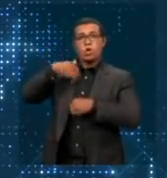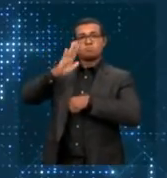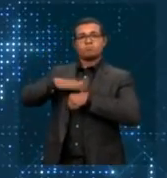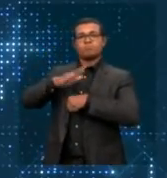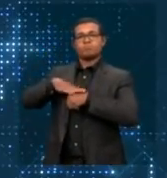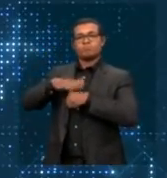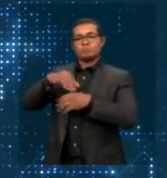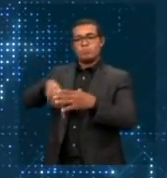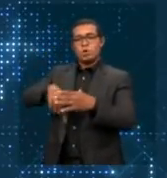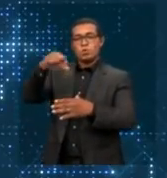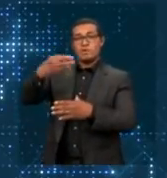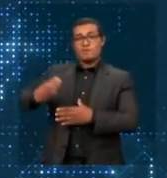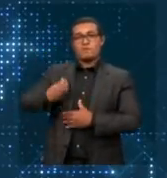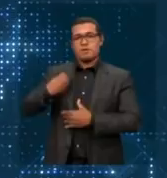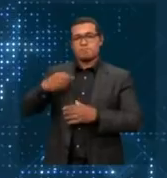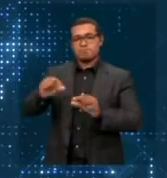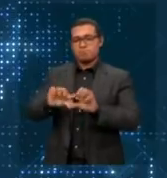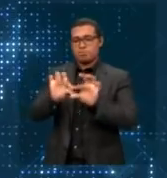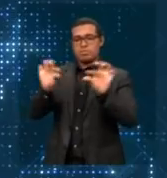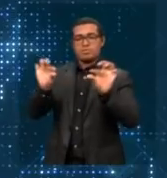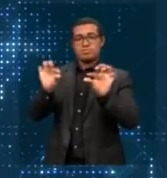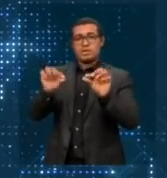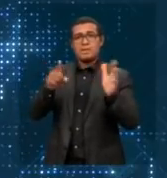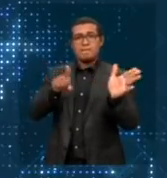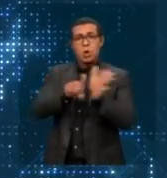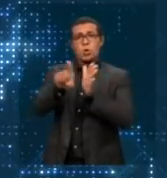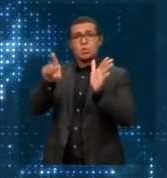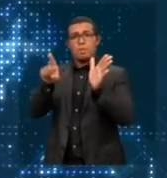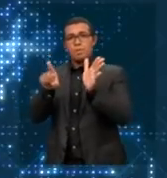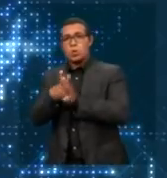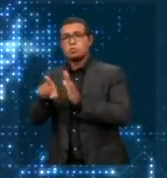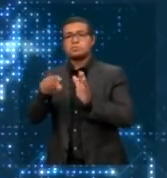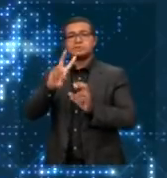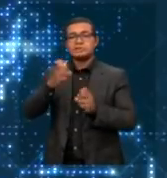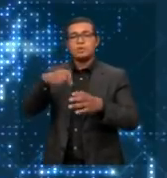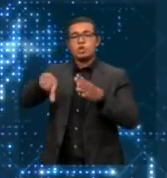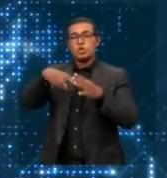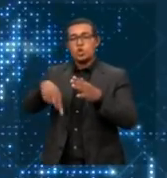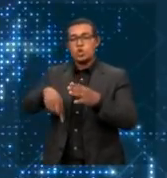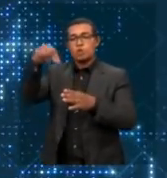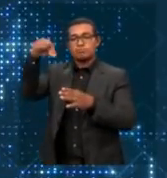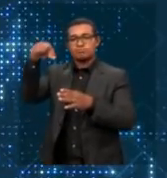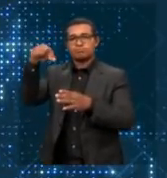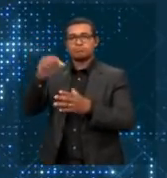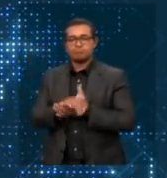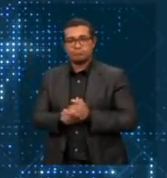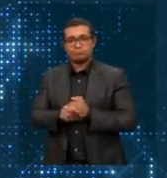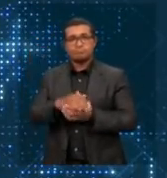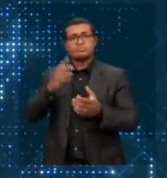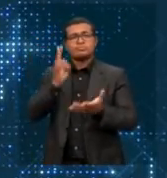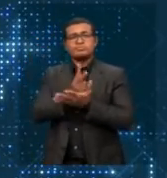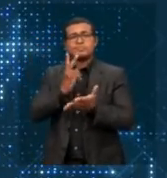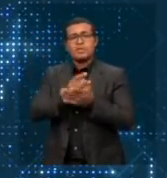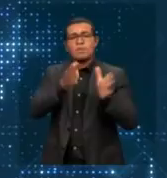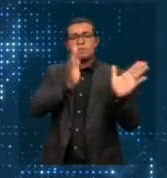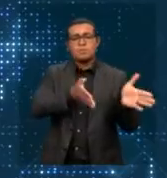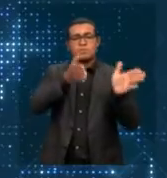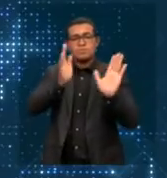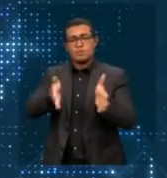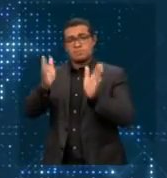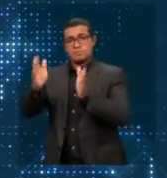ao vivo a cada nova pergunta será sorteado um novo tema em todos os blocos do debate